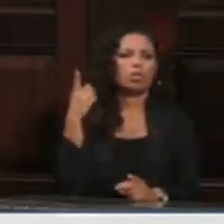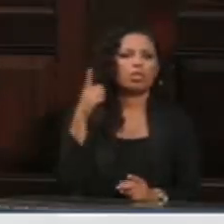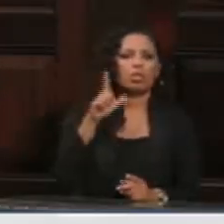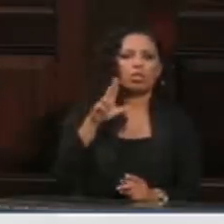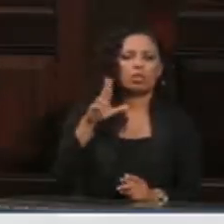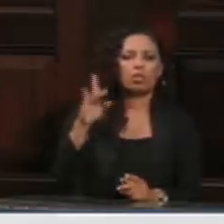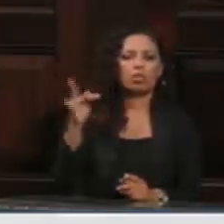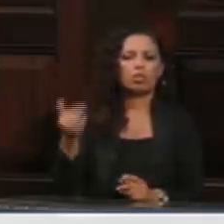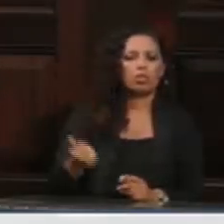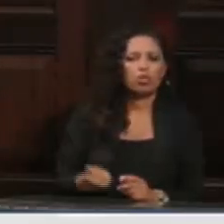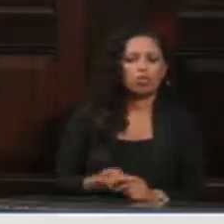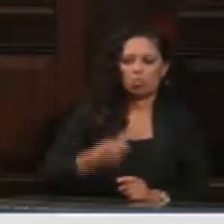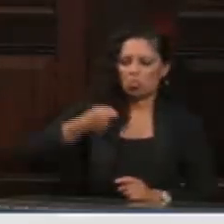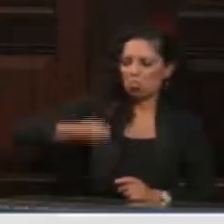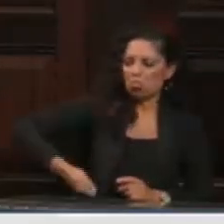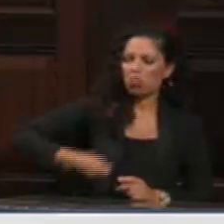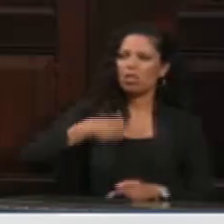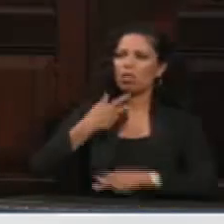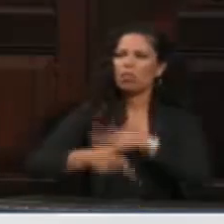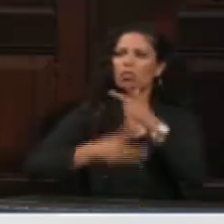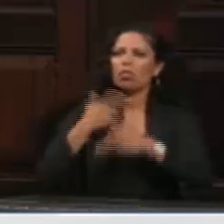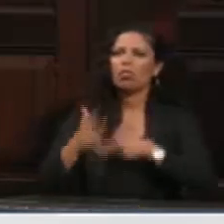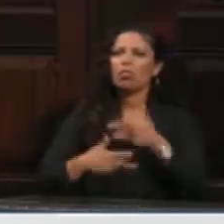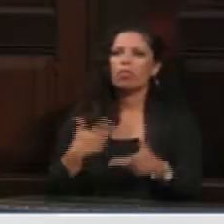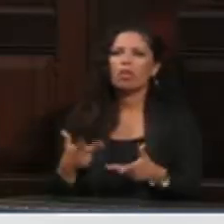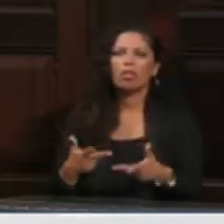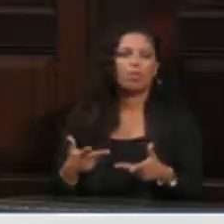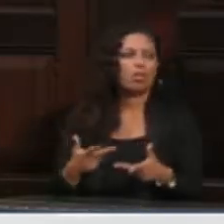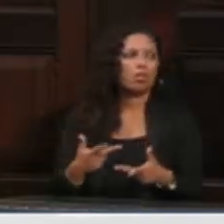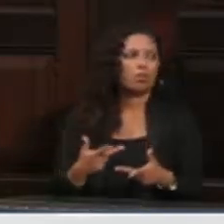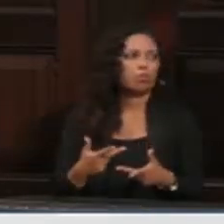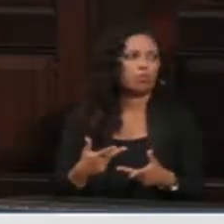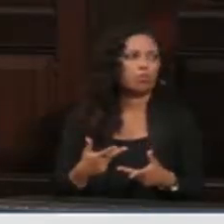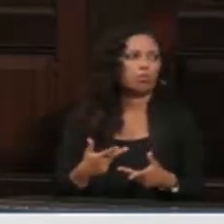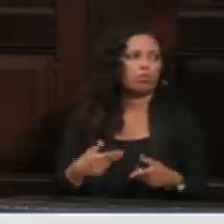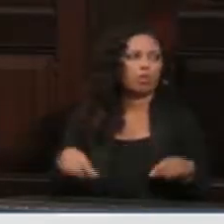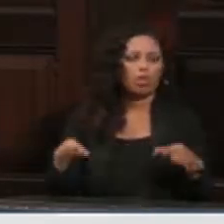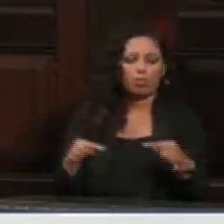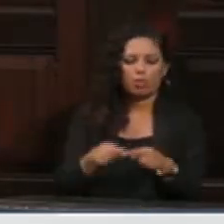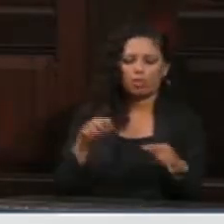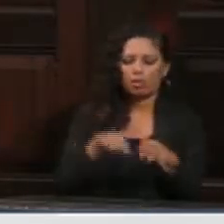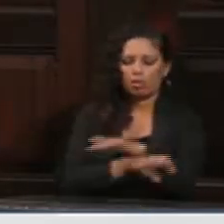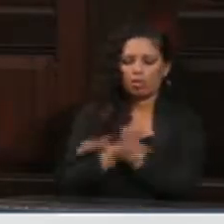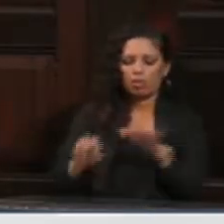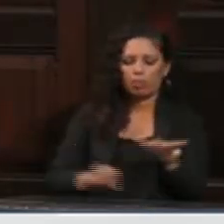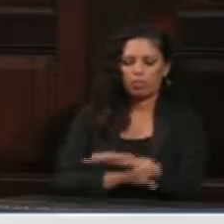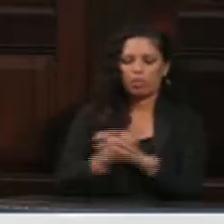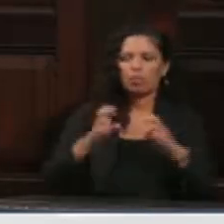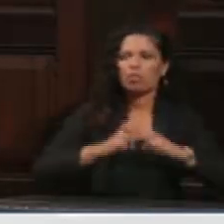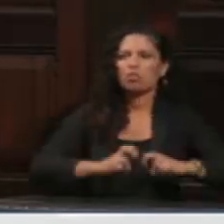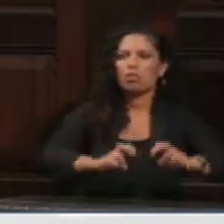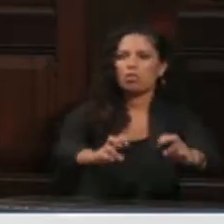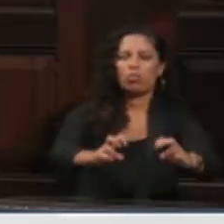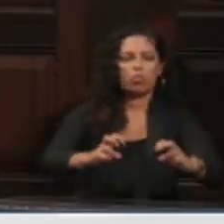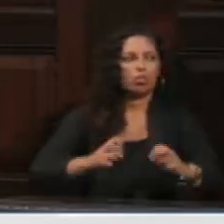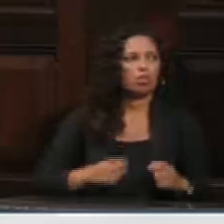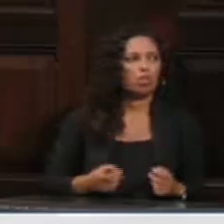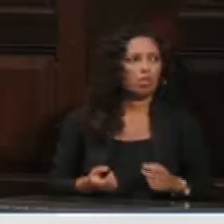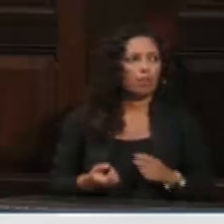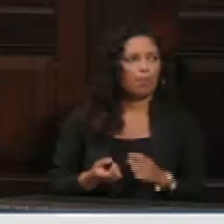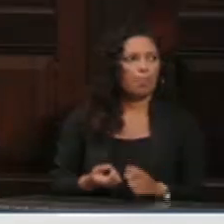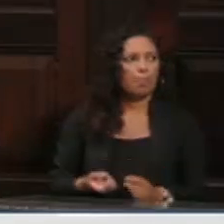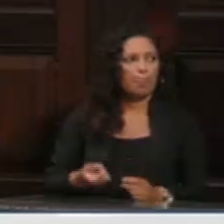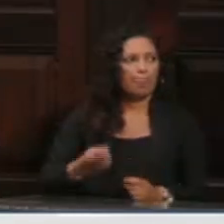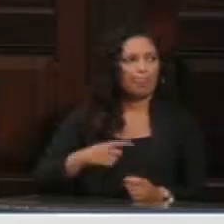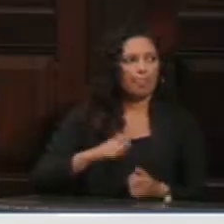aguerrida, veemente, com ênfase na sua fala em relação à Supervia. Aumento escorchante do